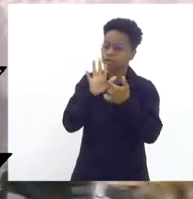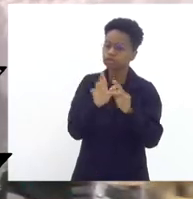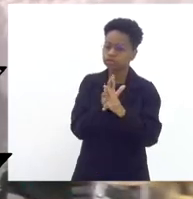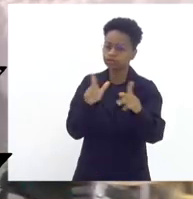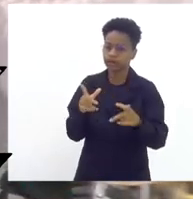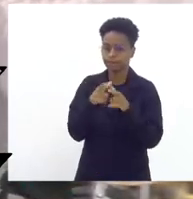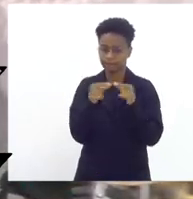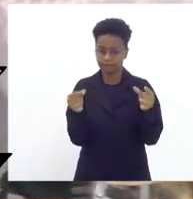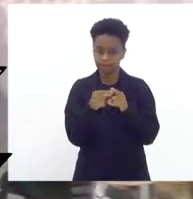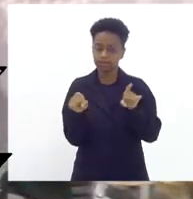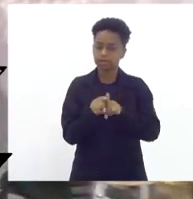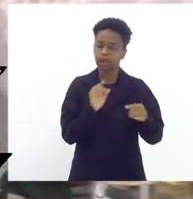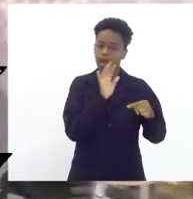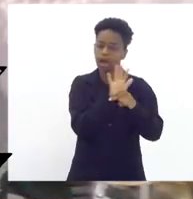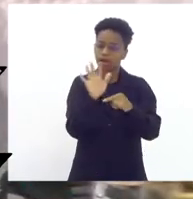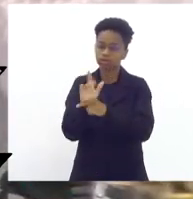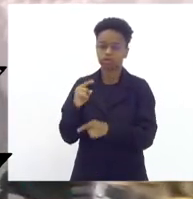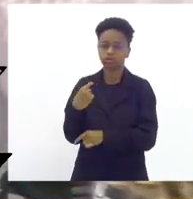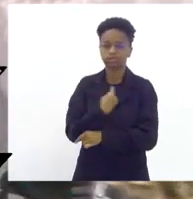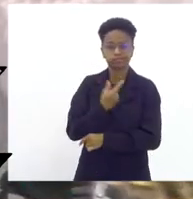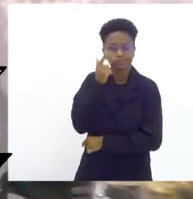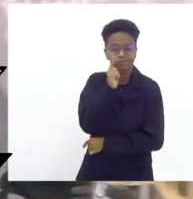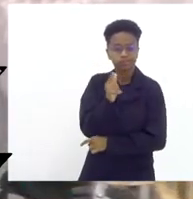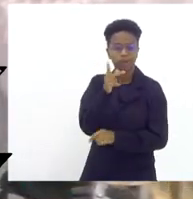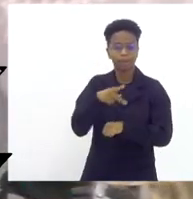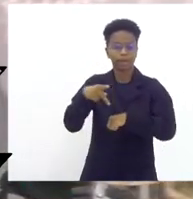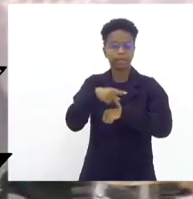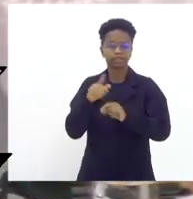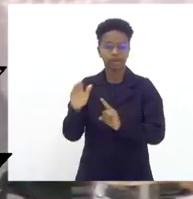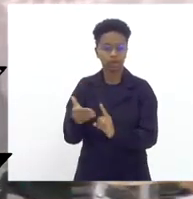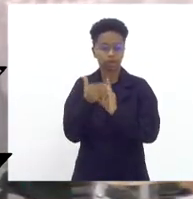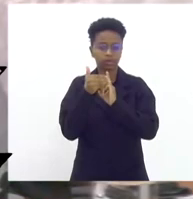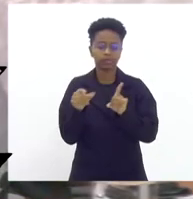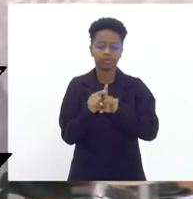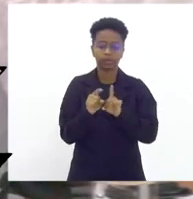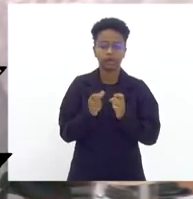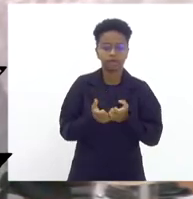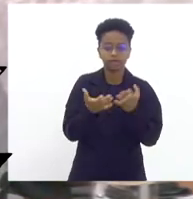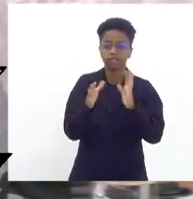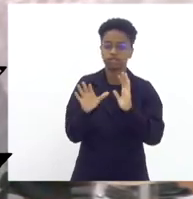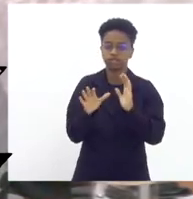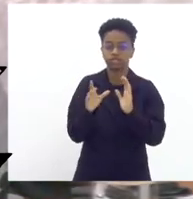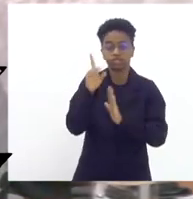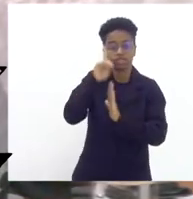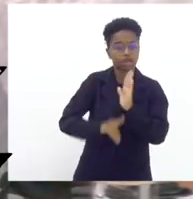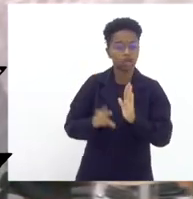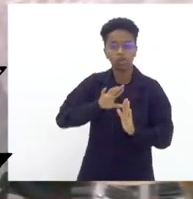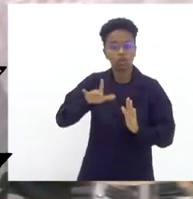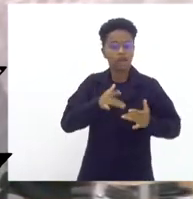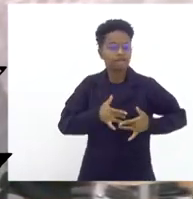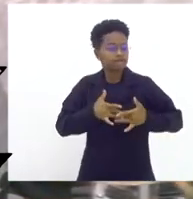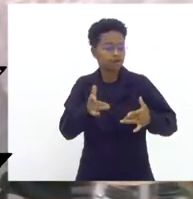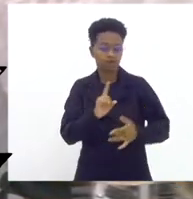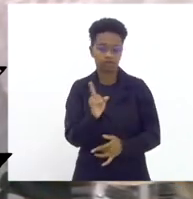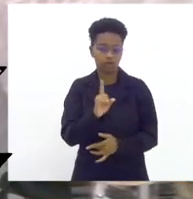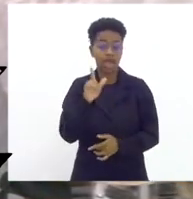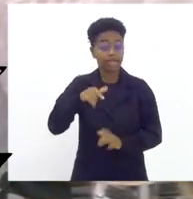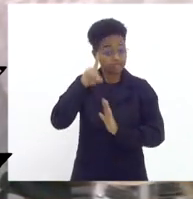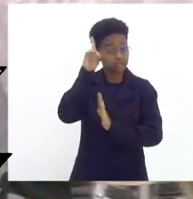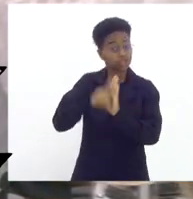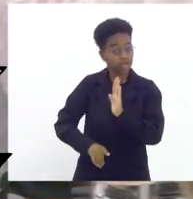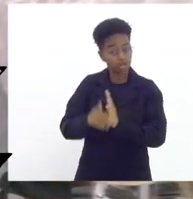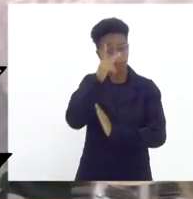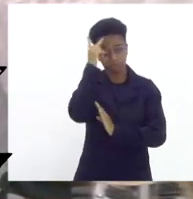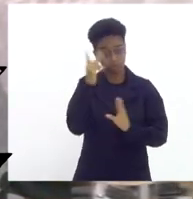ajudando a gente ter um país de acolhimento e garantia de direitos não é favor garantia de direitos para refugiados